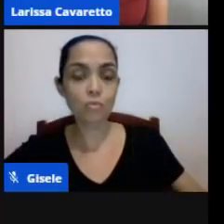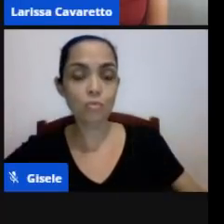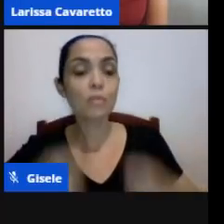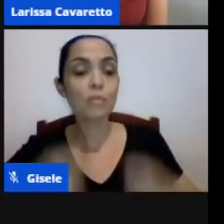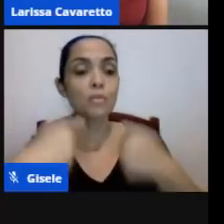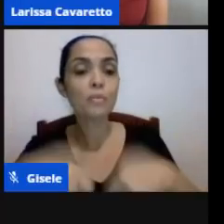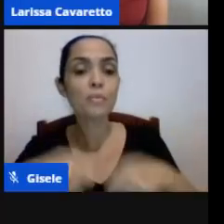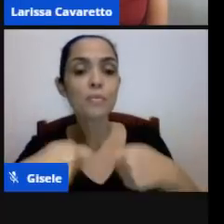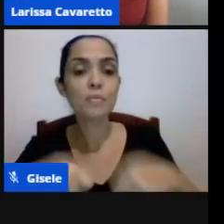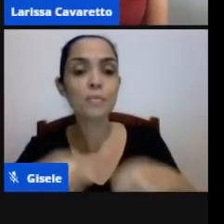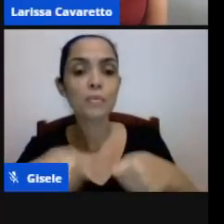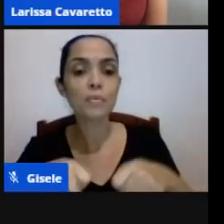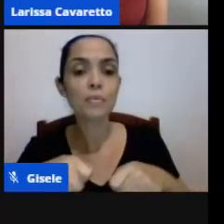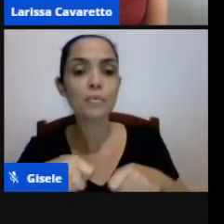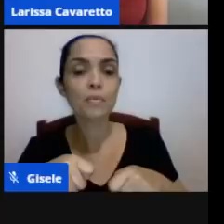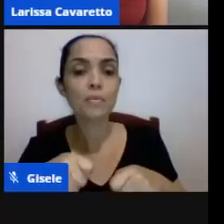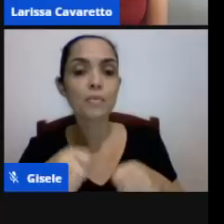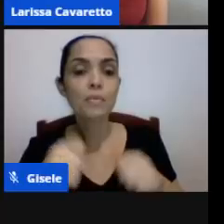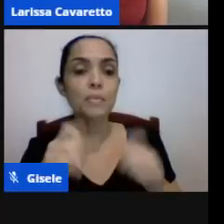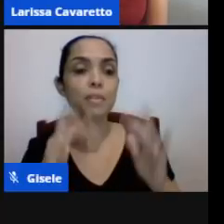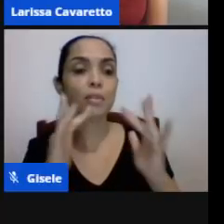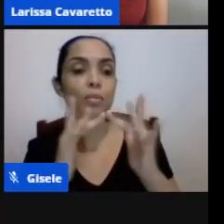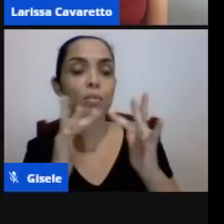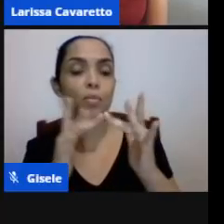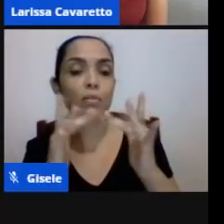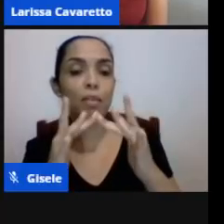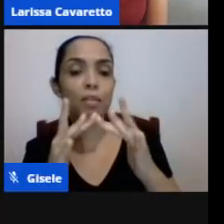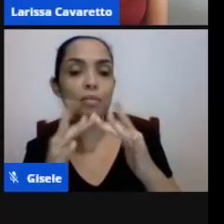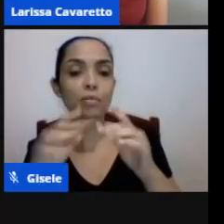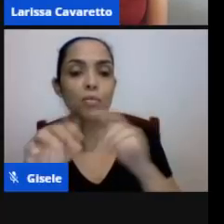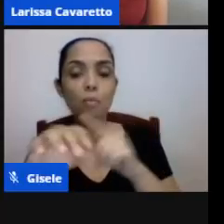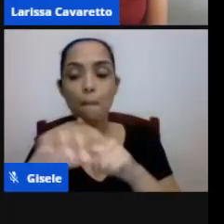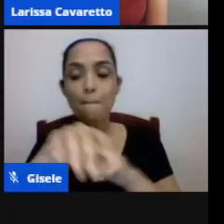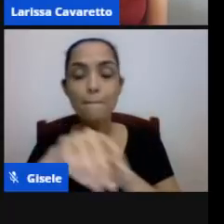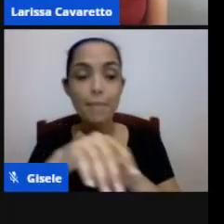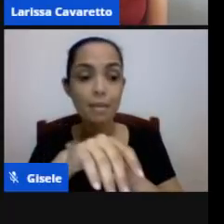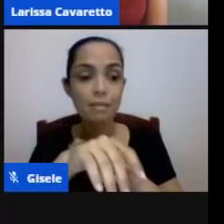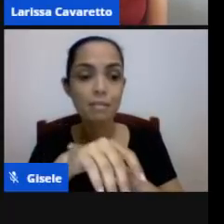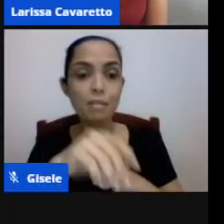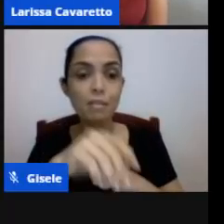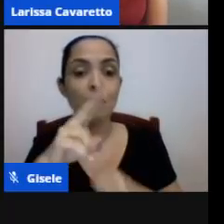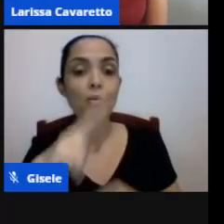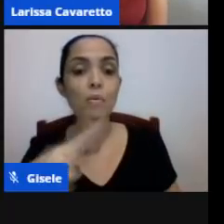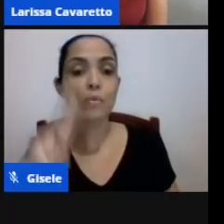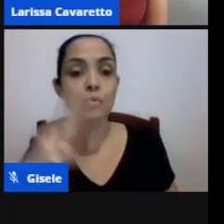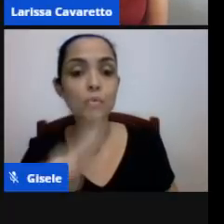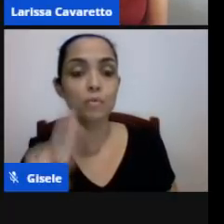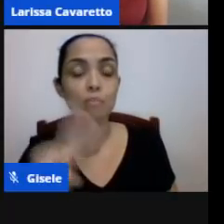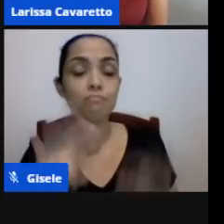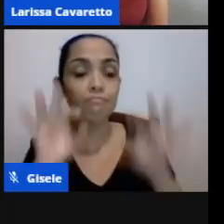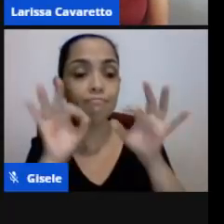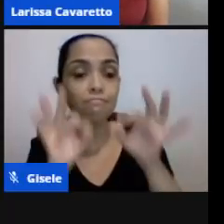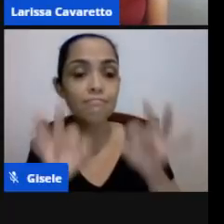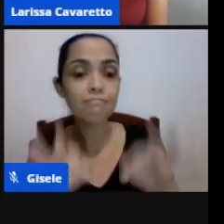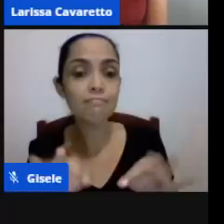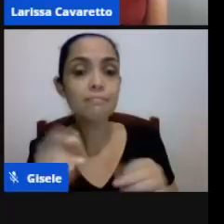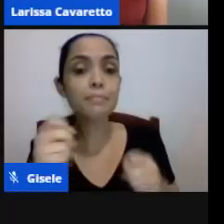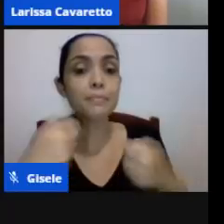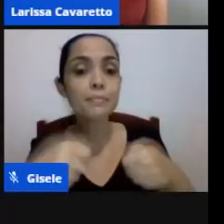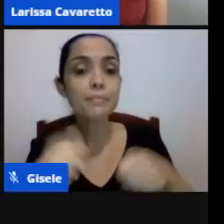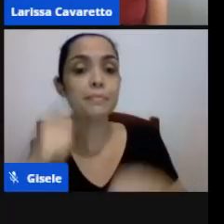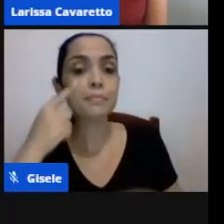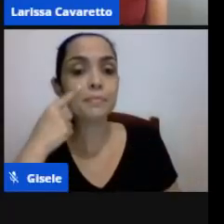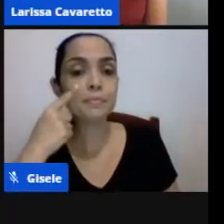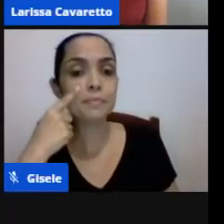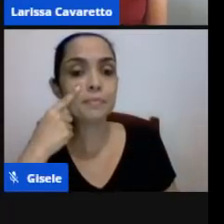com a pele. Para ser utilizado de forma adequada, é necessário que se mantenha uma distância de 5 a no